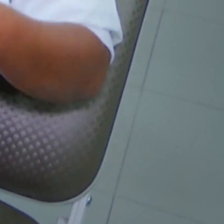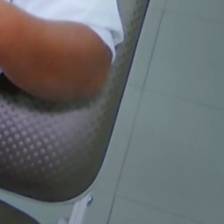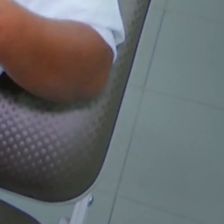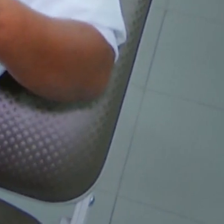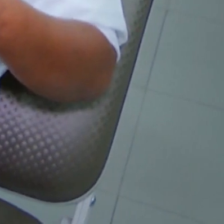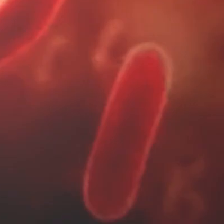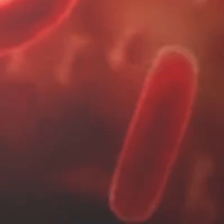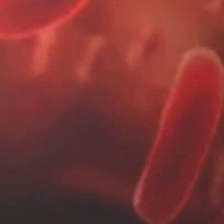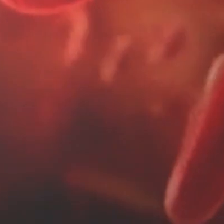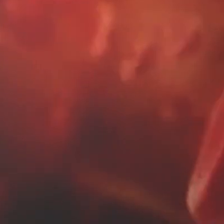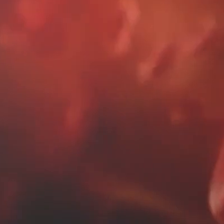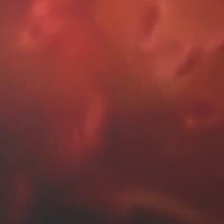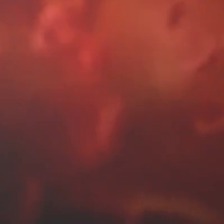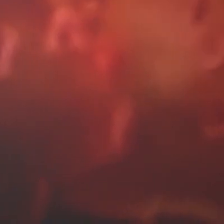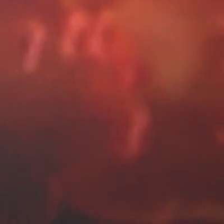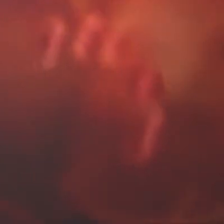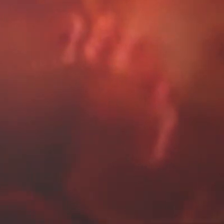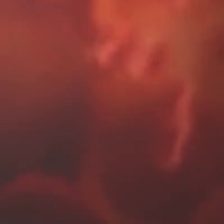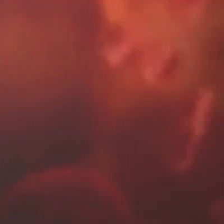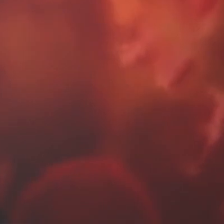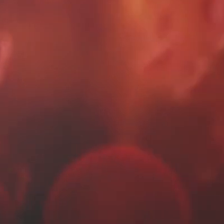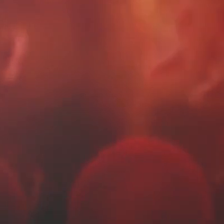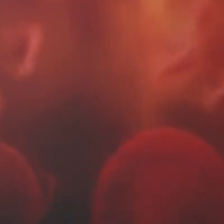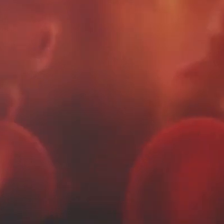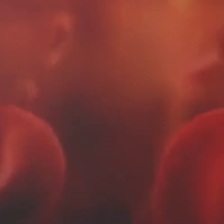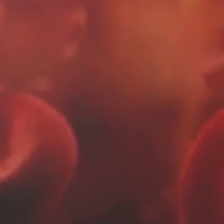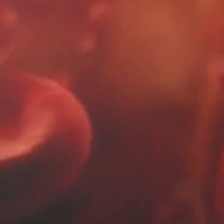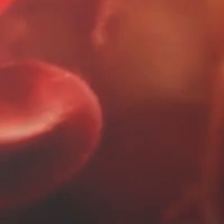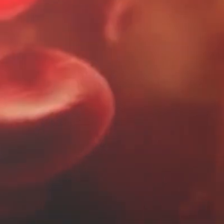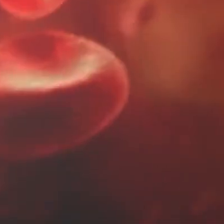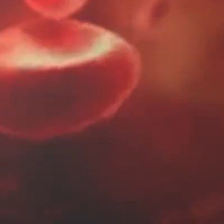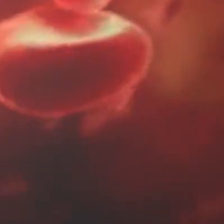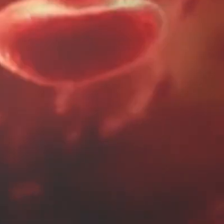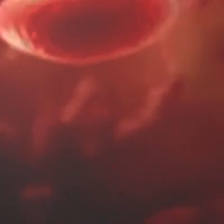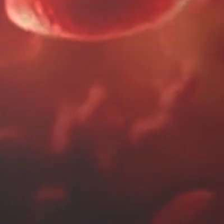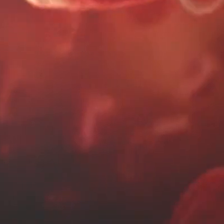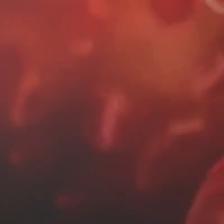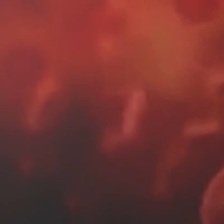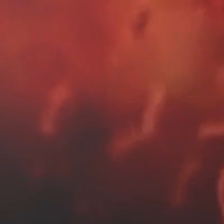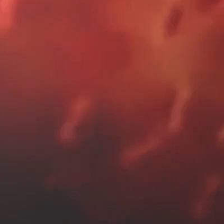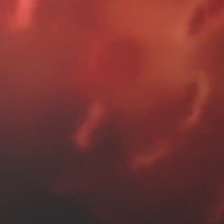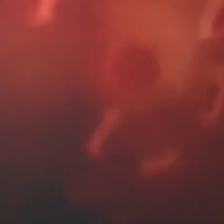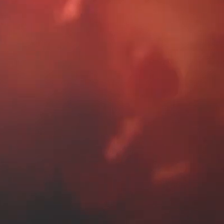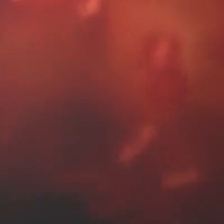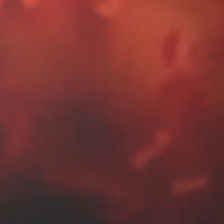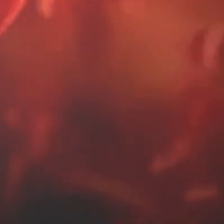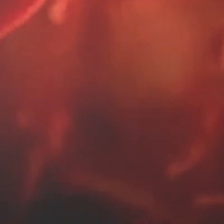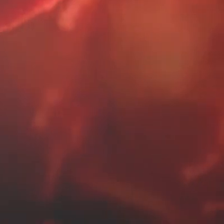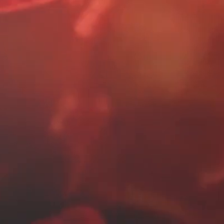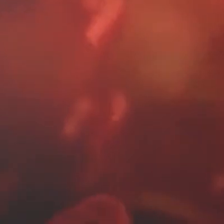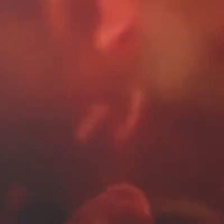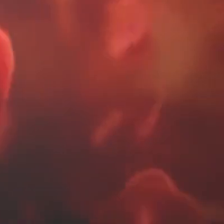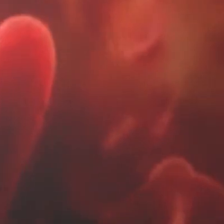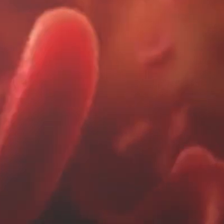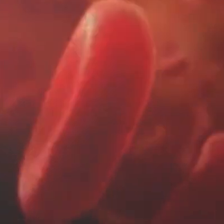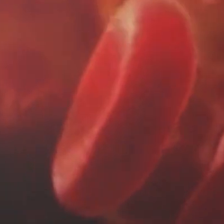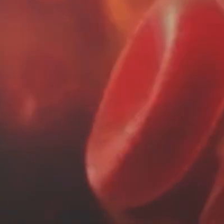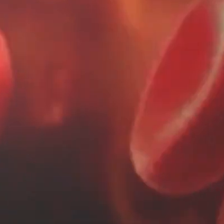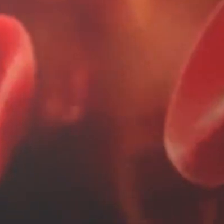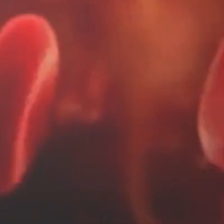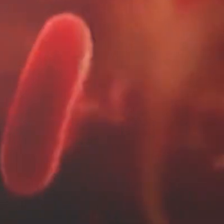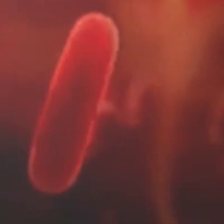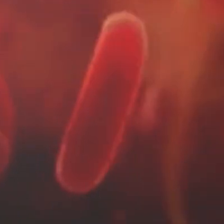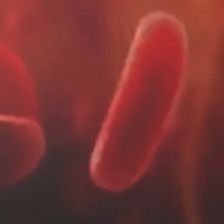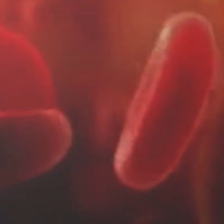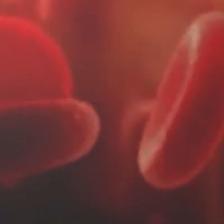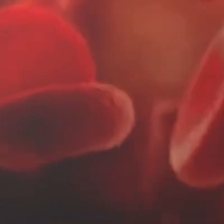sangue? Para doar, você precisa estar em boas condições de saúde, ter entre 18 e 69 anos de